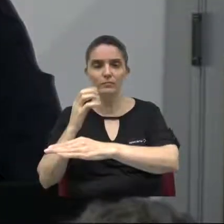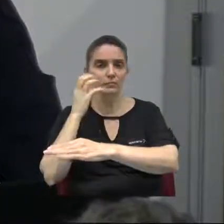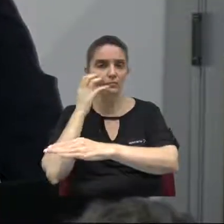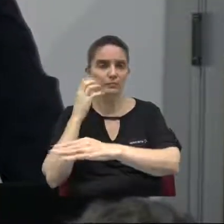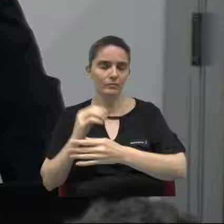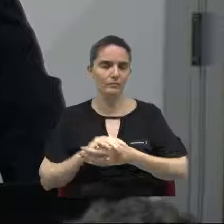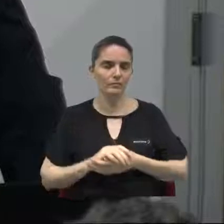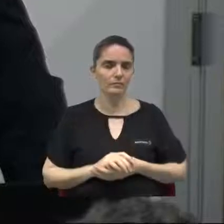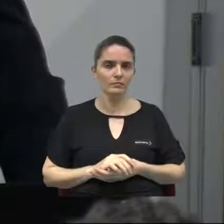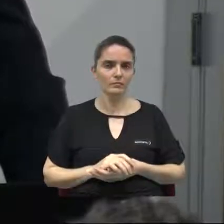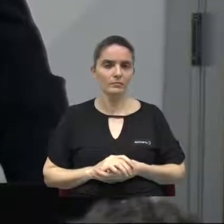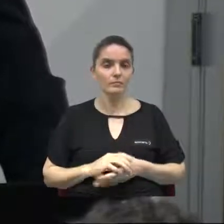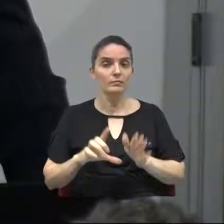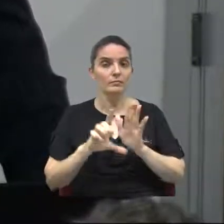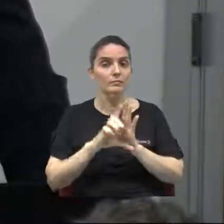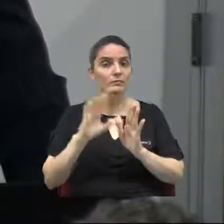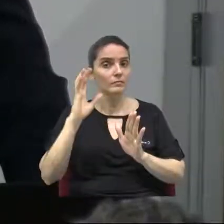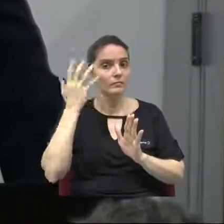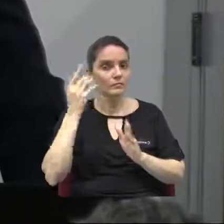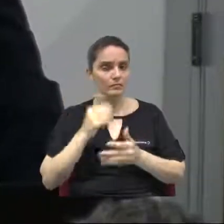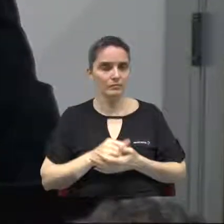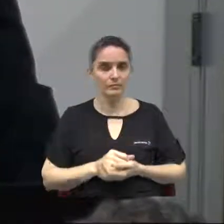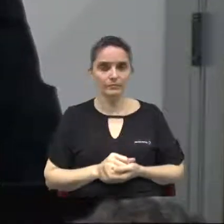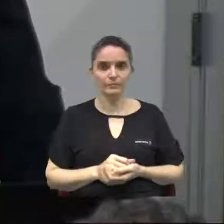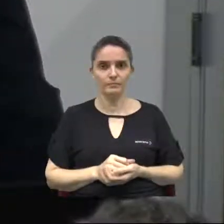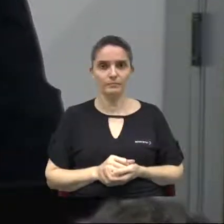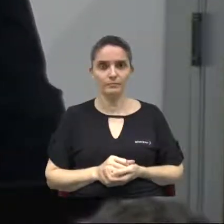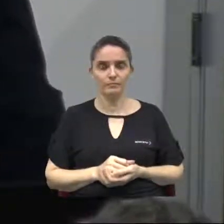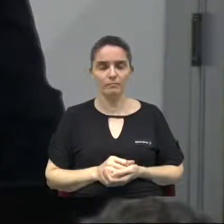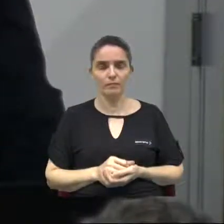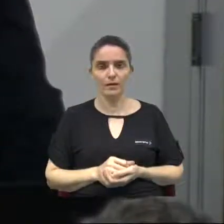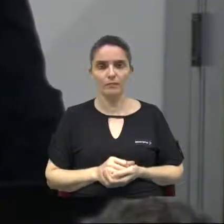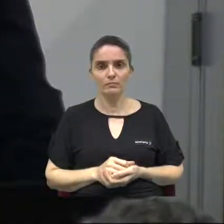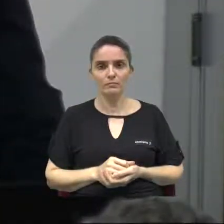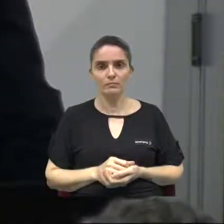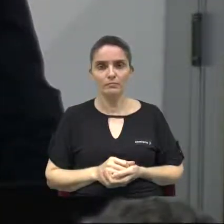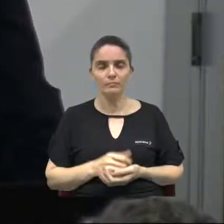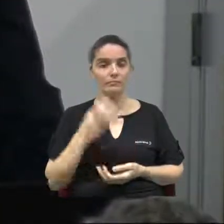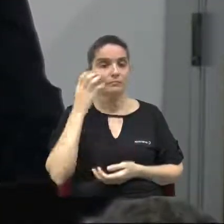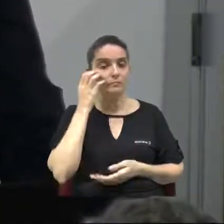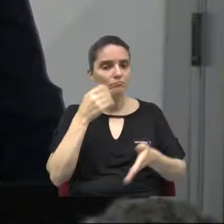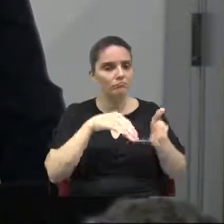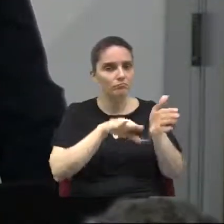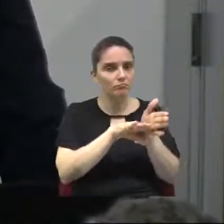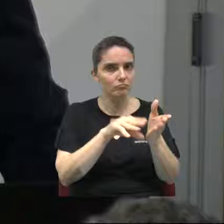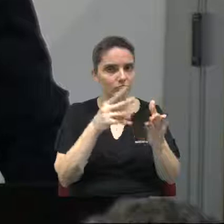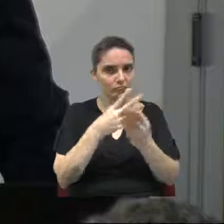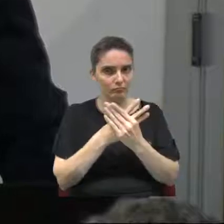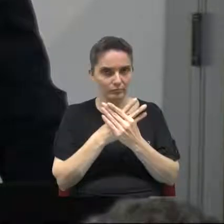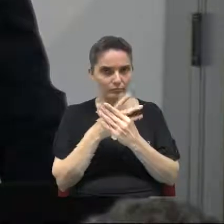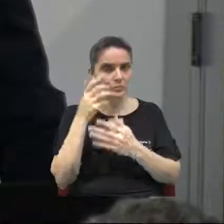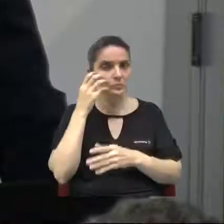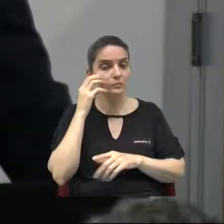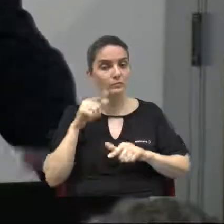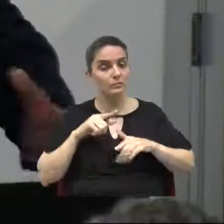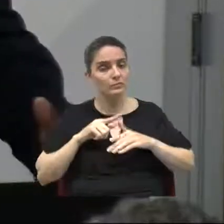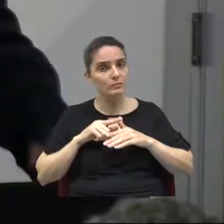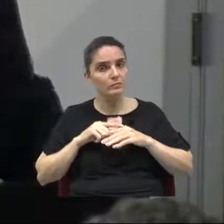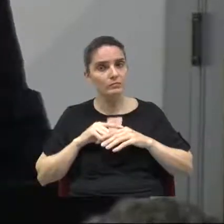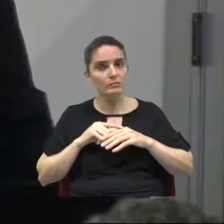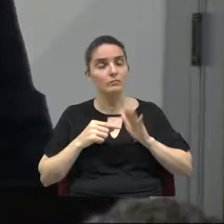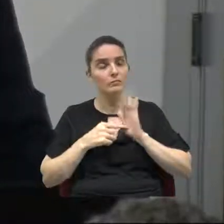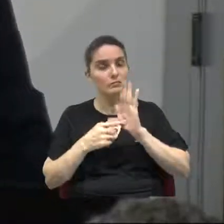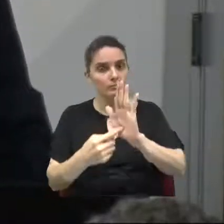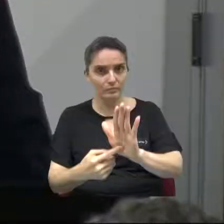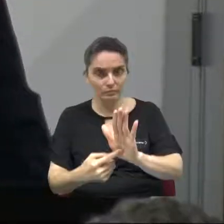lei. Desde o primeiro momento que o senhor chegou a essa casa, o senhor demonstrou claramente uma